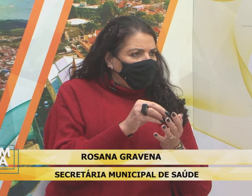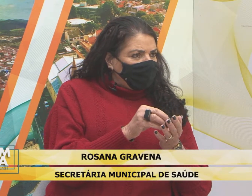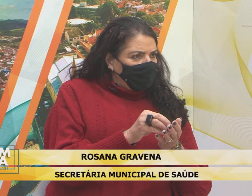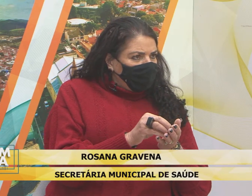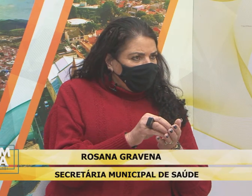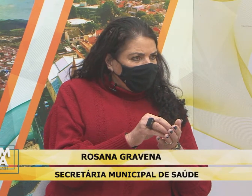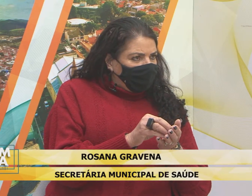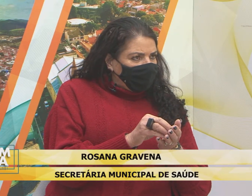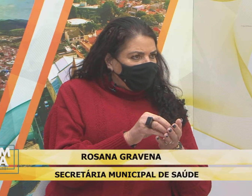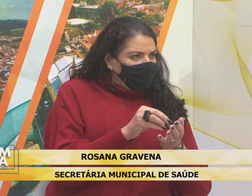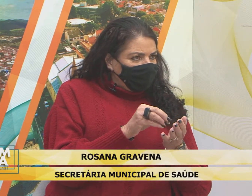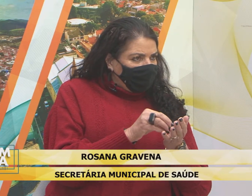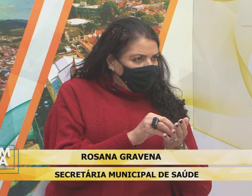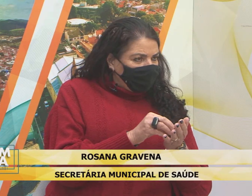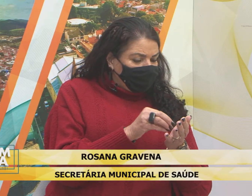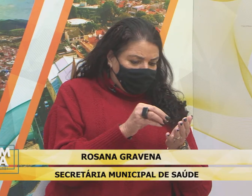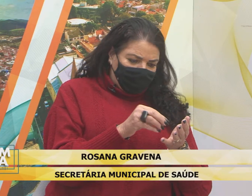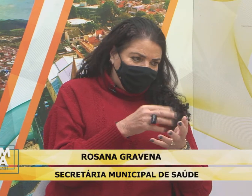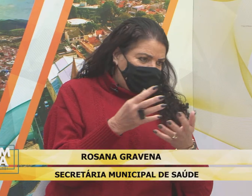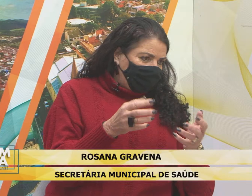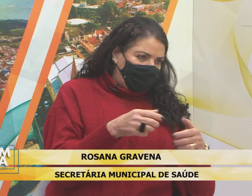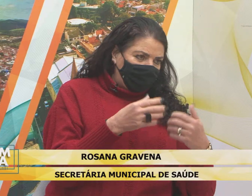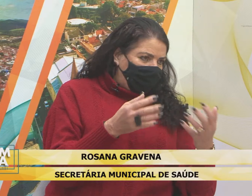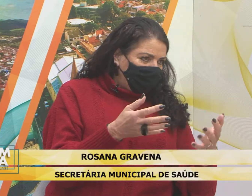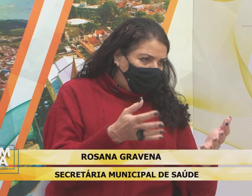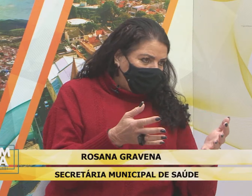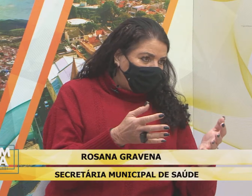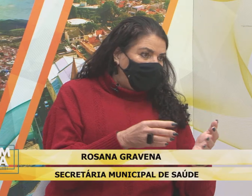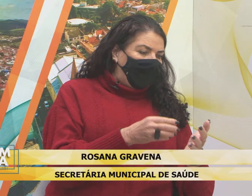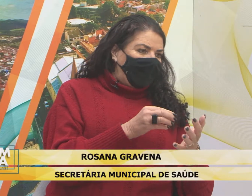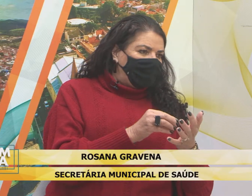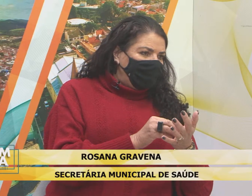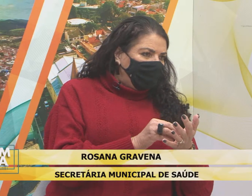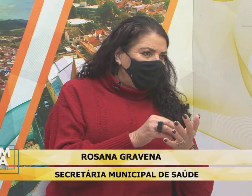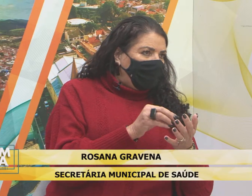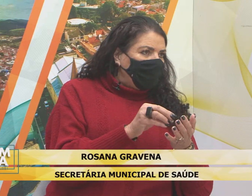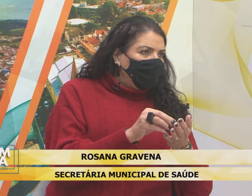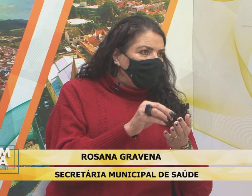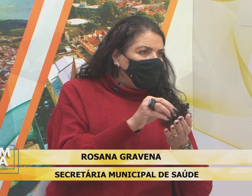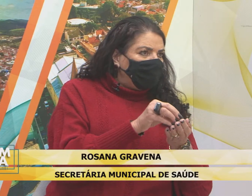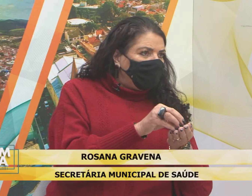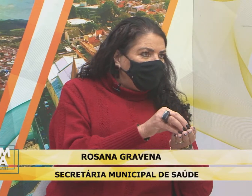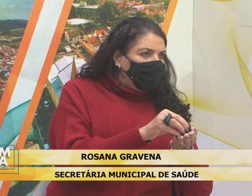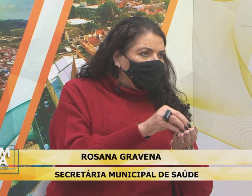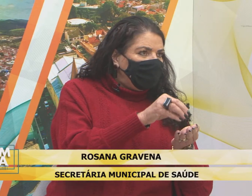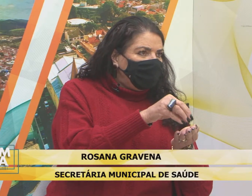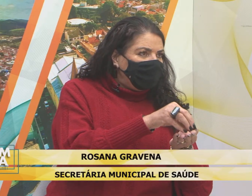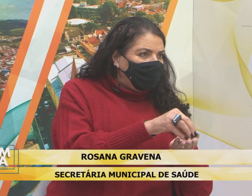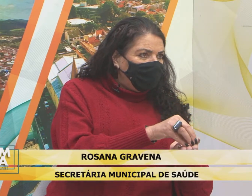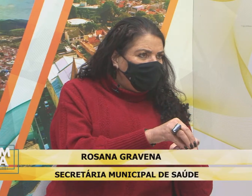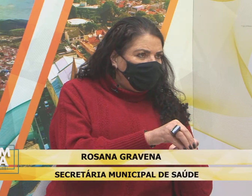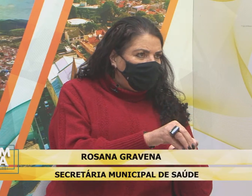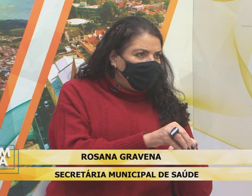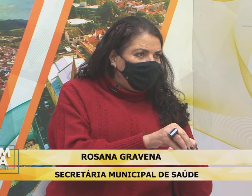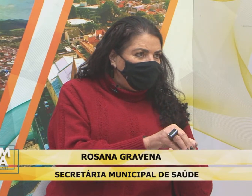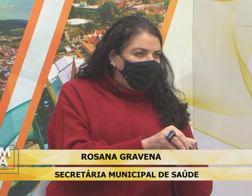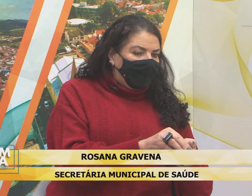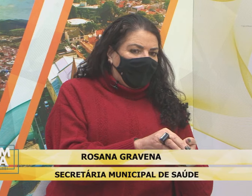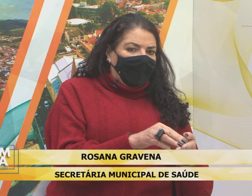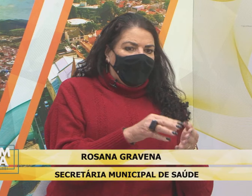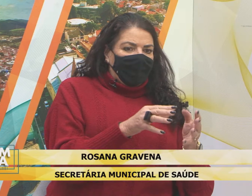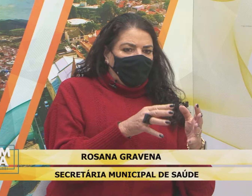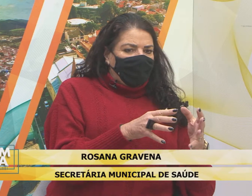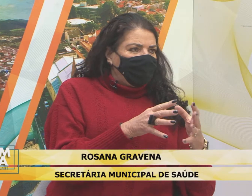quer viver na sua comunidade. Se ele tem vida saudável, ótimo. Se ele não tem, como que a gente pode cuidar dele na comunidade